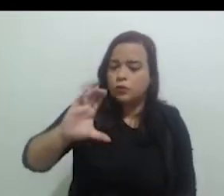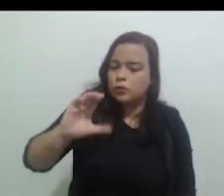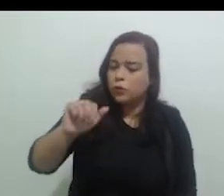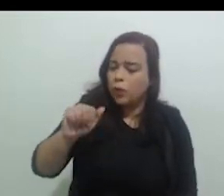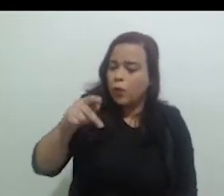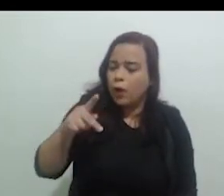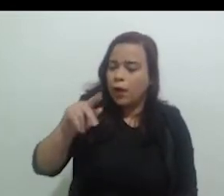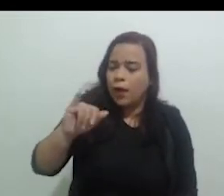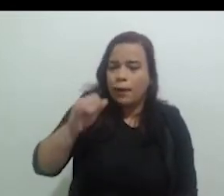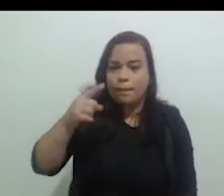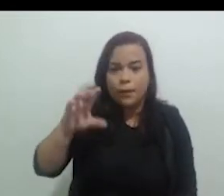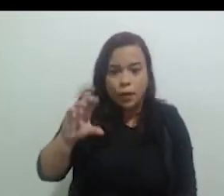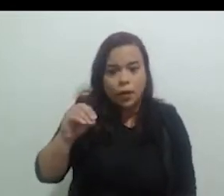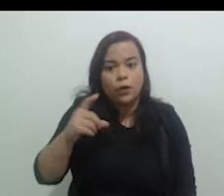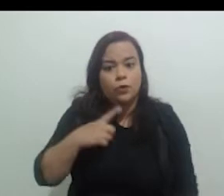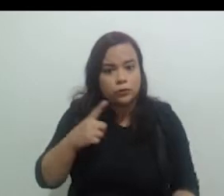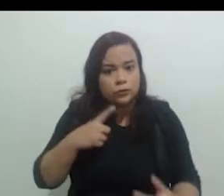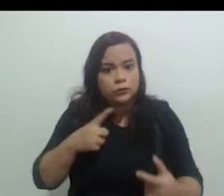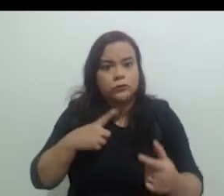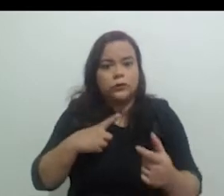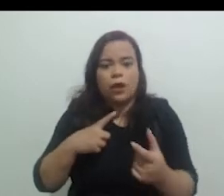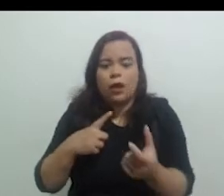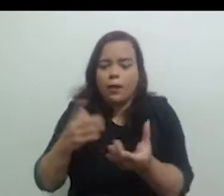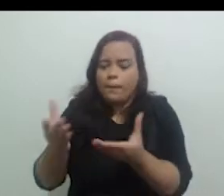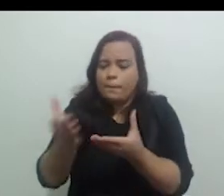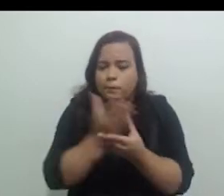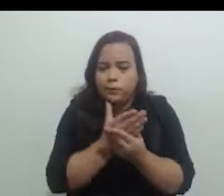como certidão do cartório